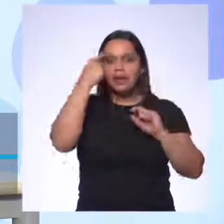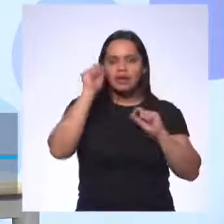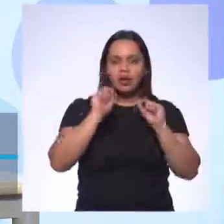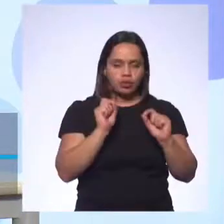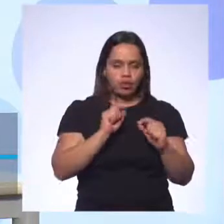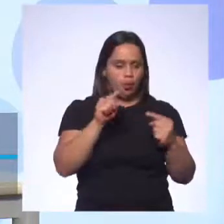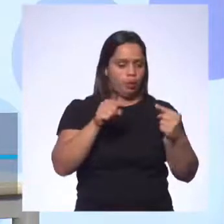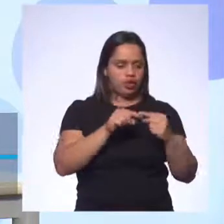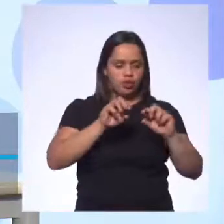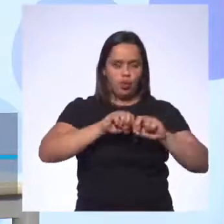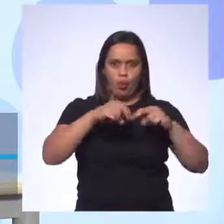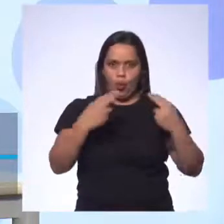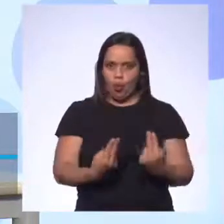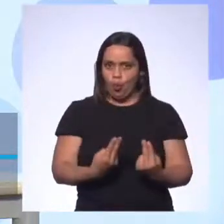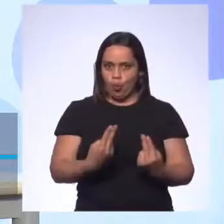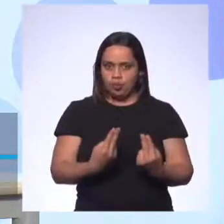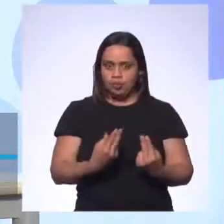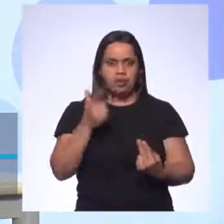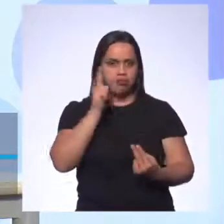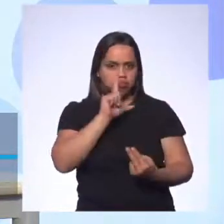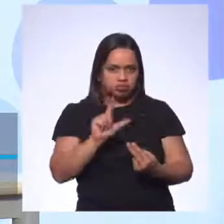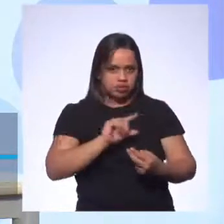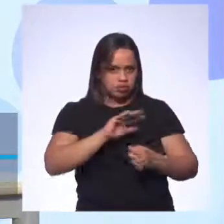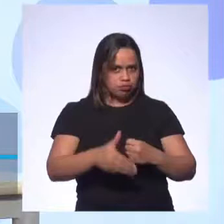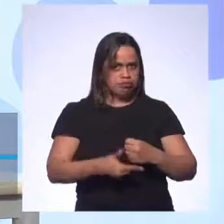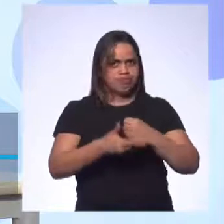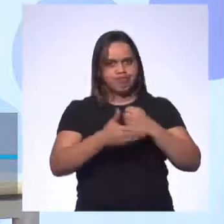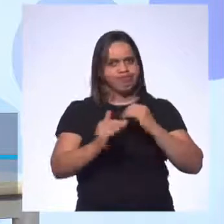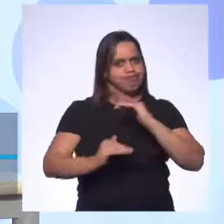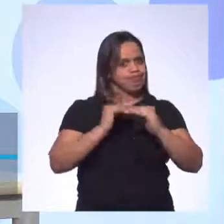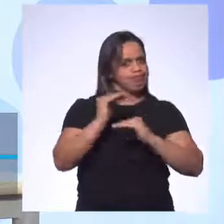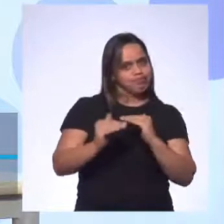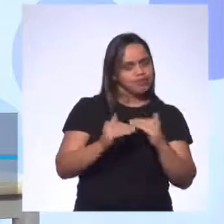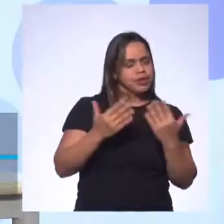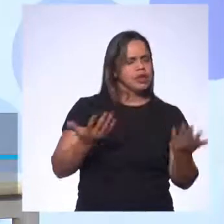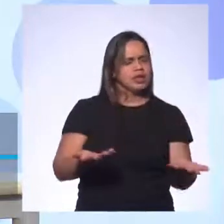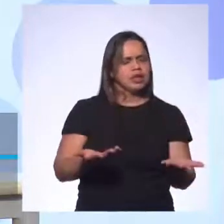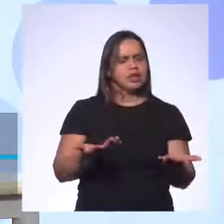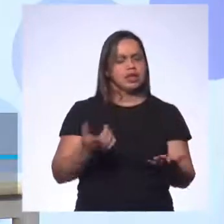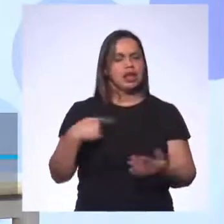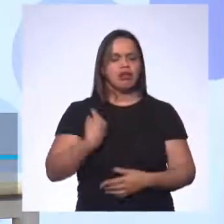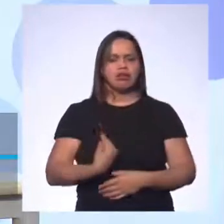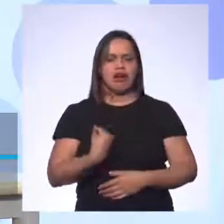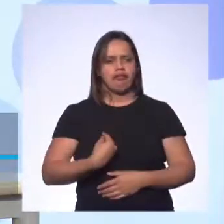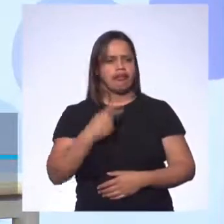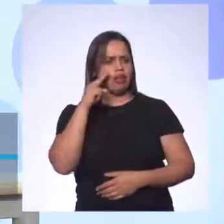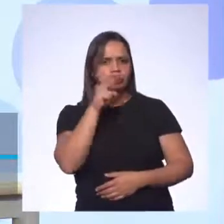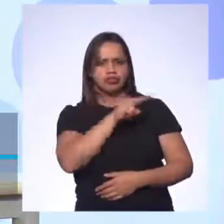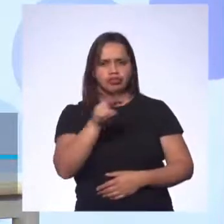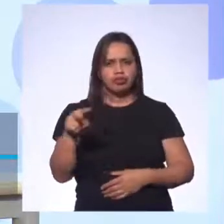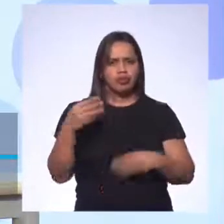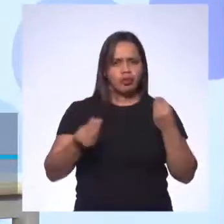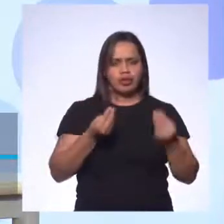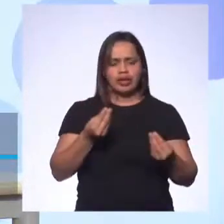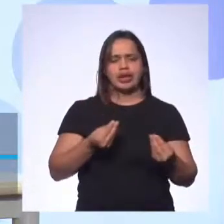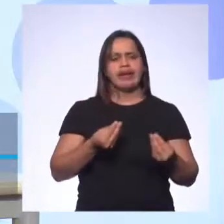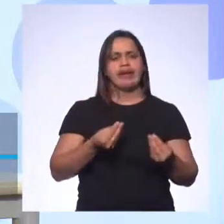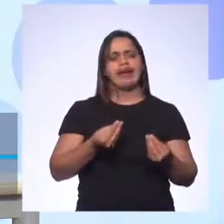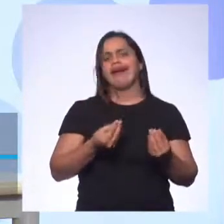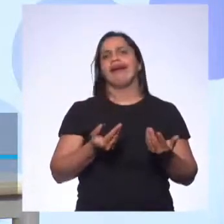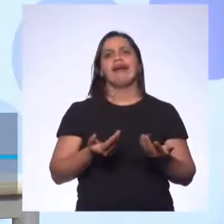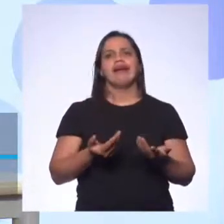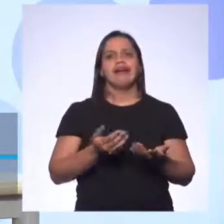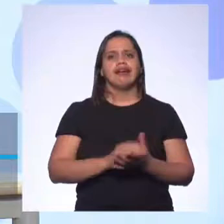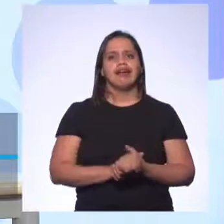né, para o desenvolvimento sustentável, e a realidade da gente passa por uma compreensão